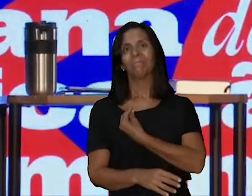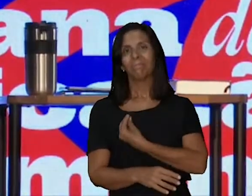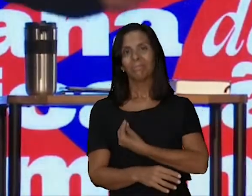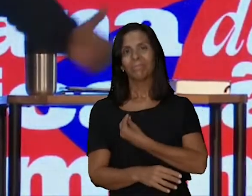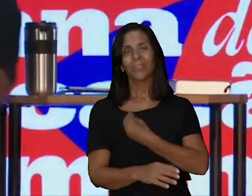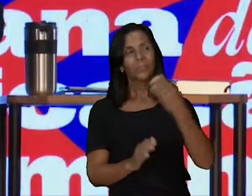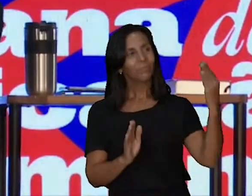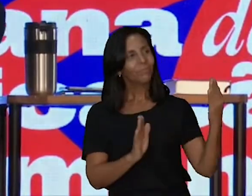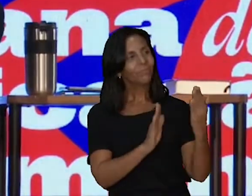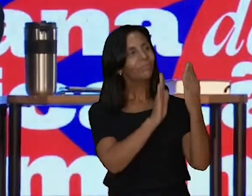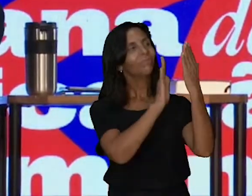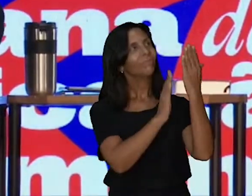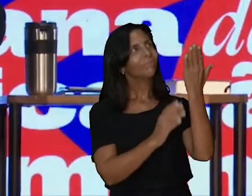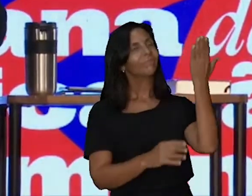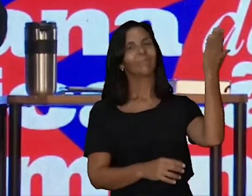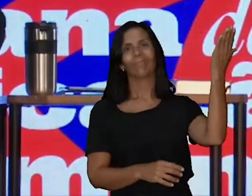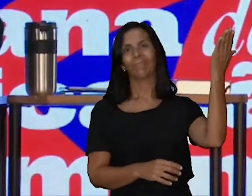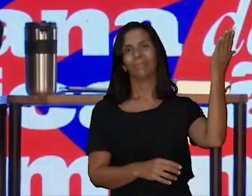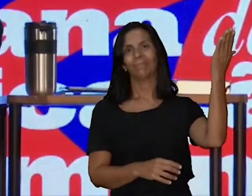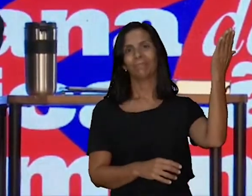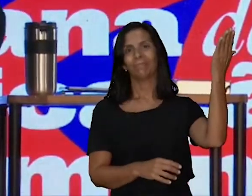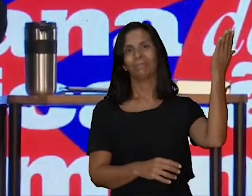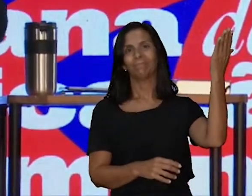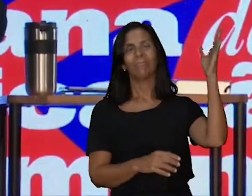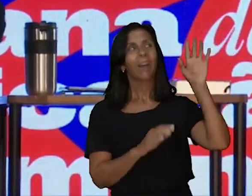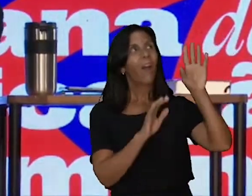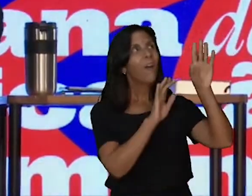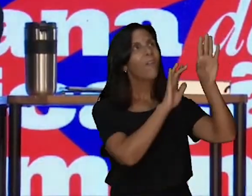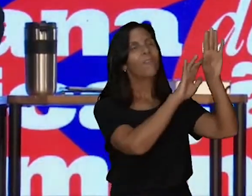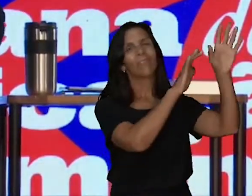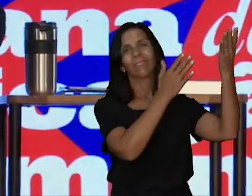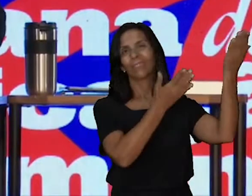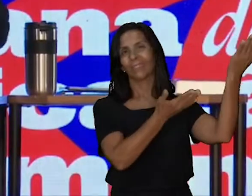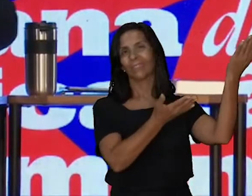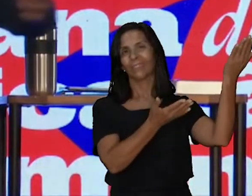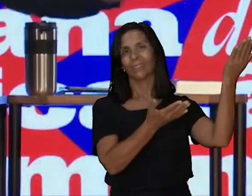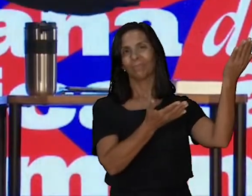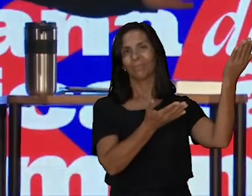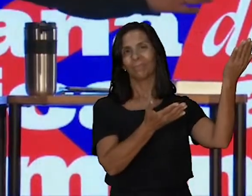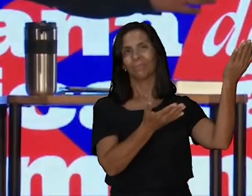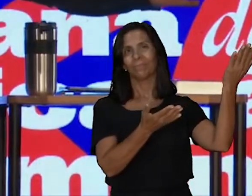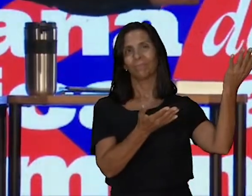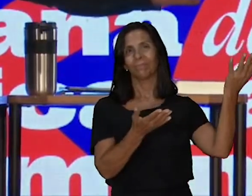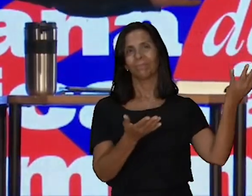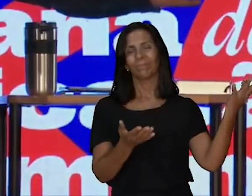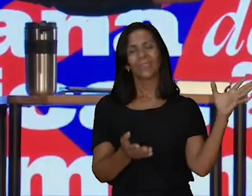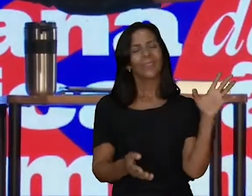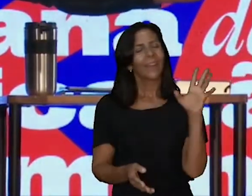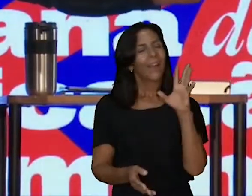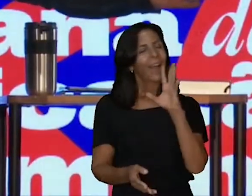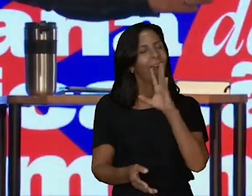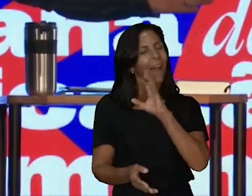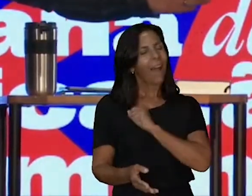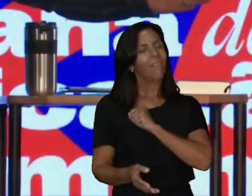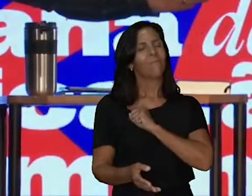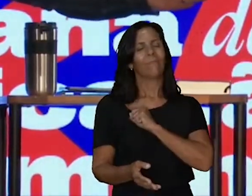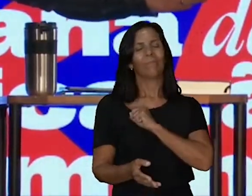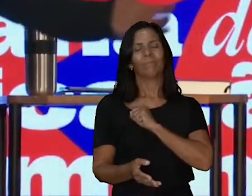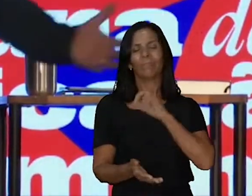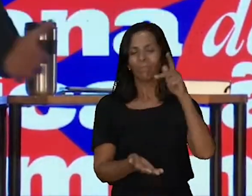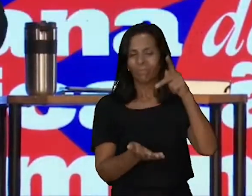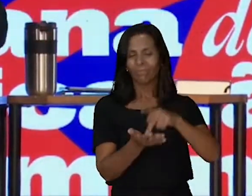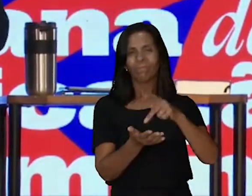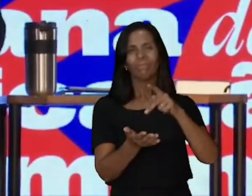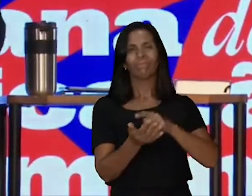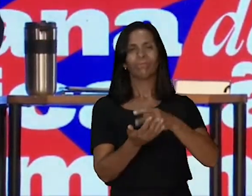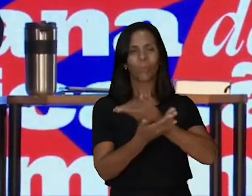na presença dEle. Para tocar nas suas vestes, para amar de maneira incondicional,